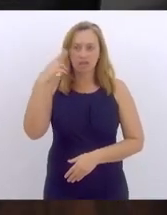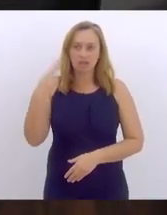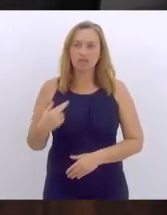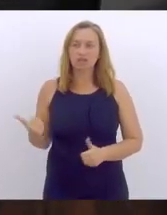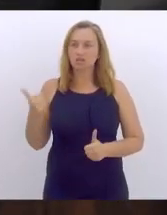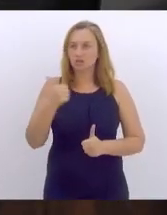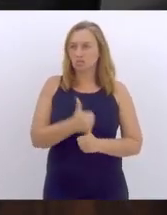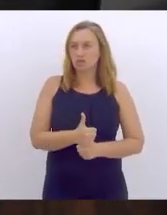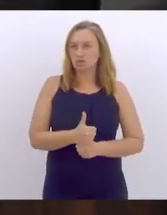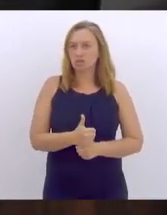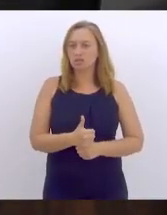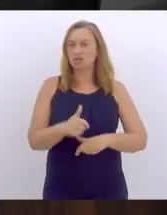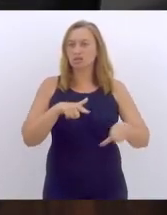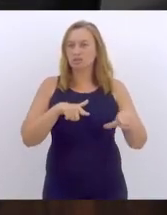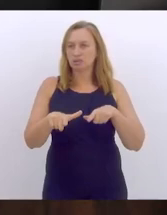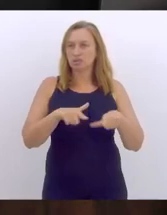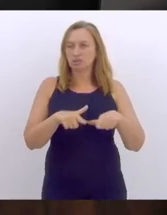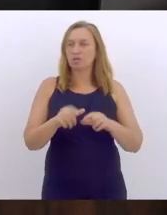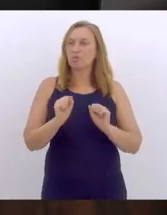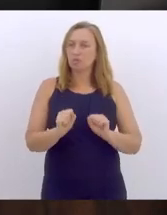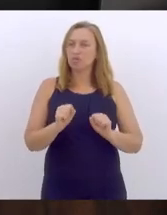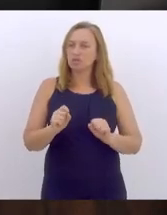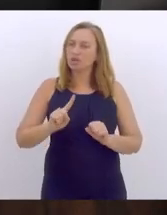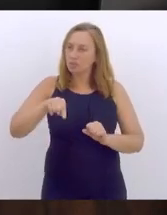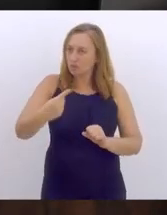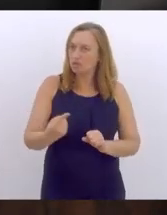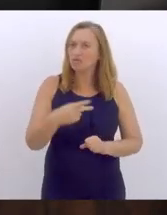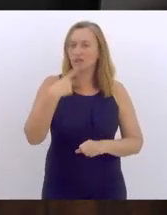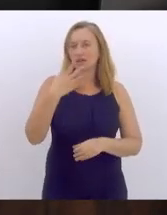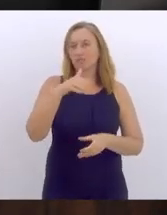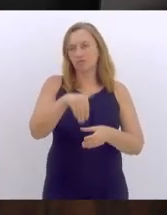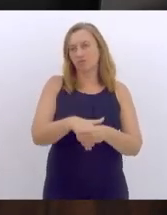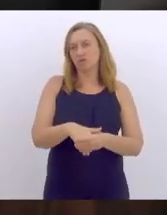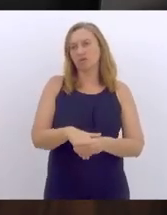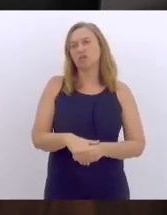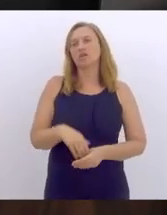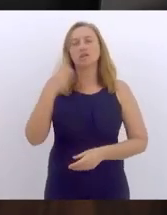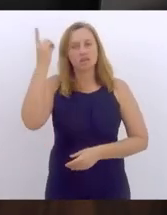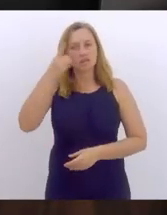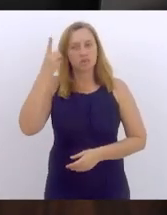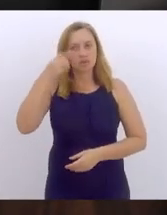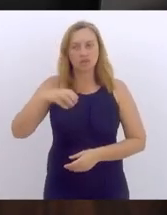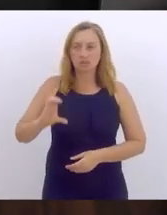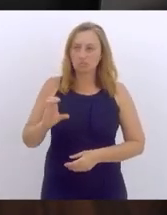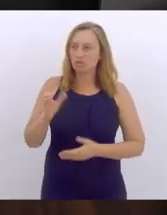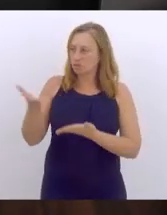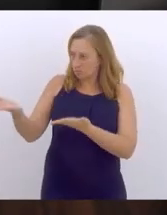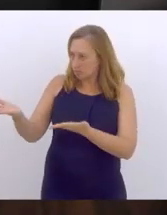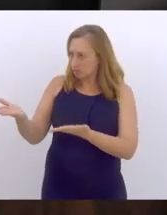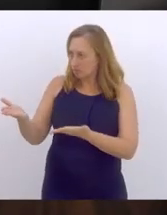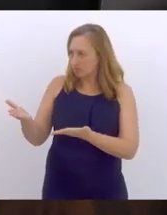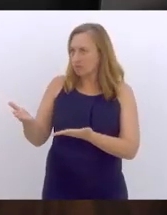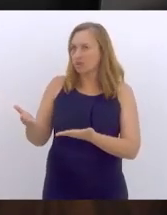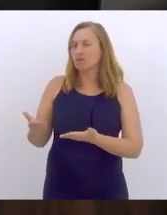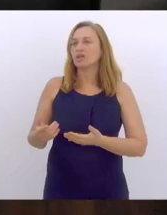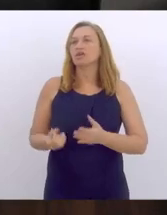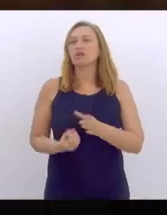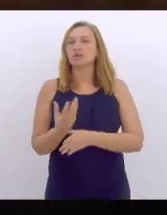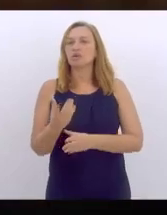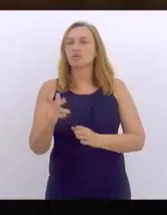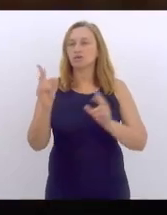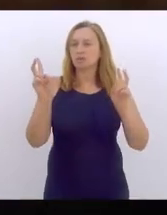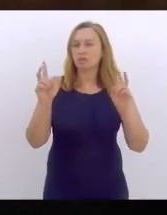assumir a presidência dos trabalhos para que eu também possa mais adiante fazer a minha declaração de voto. Deputado Carlos Mink, tem a palavra, Vossa Excelência, um dos autores da matéria.